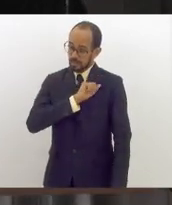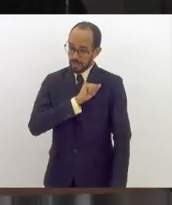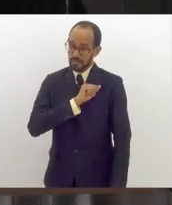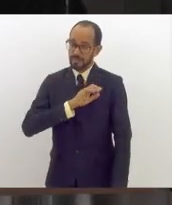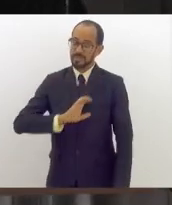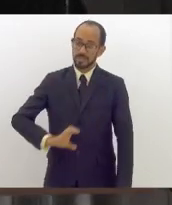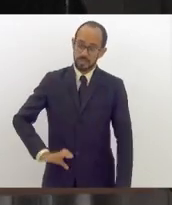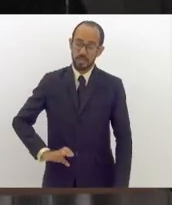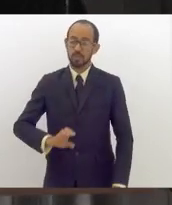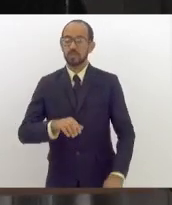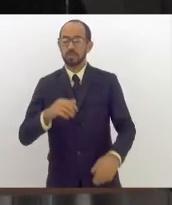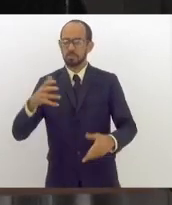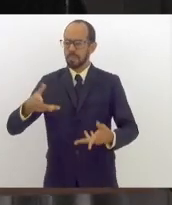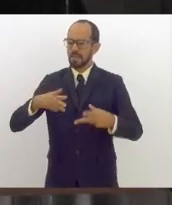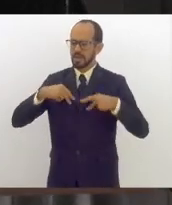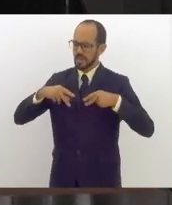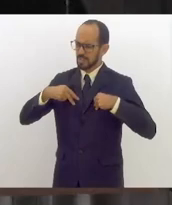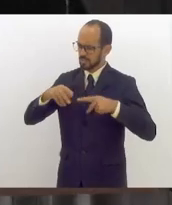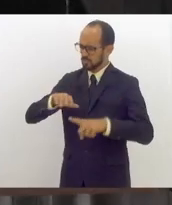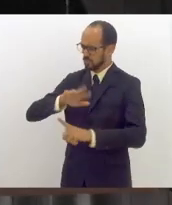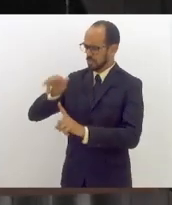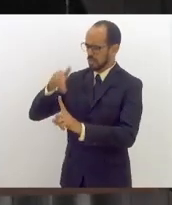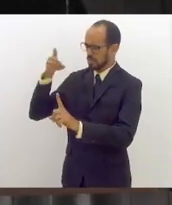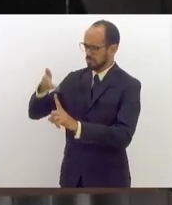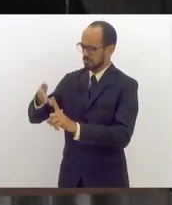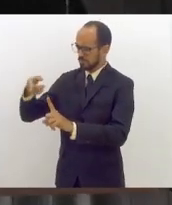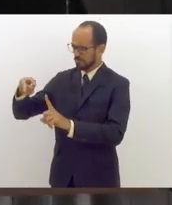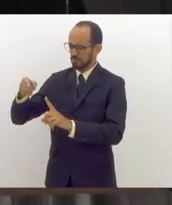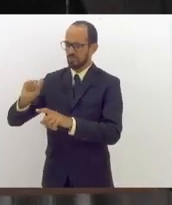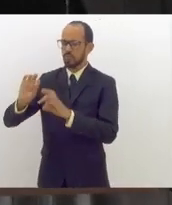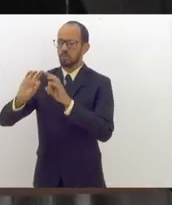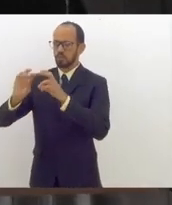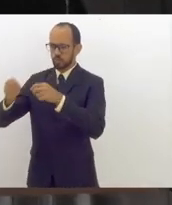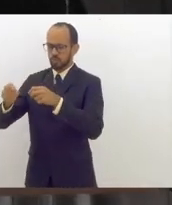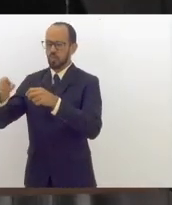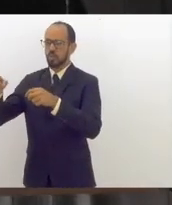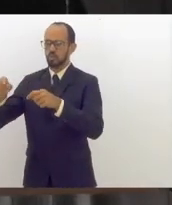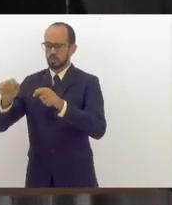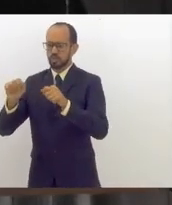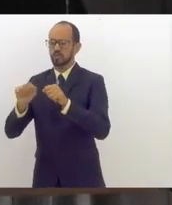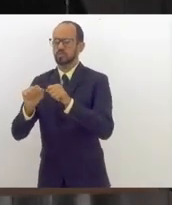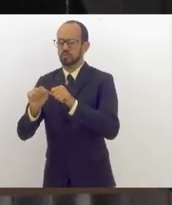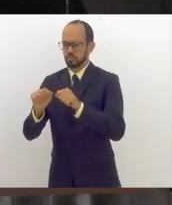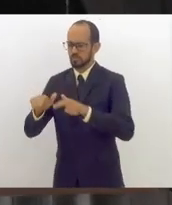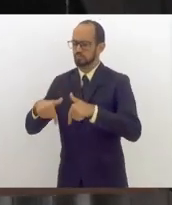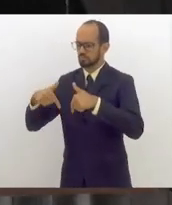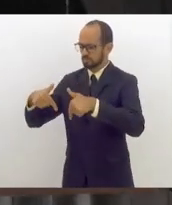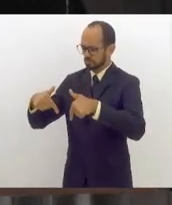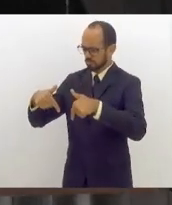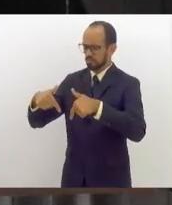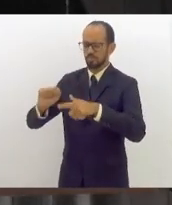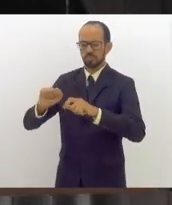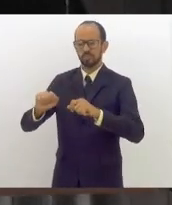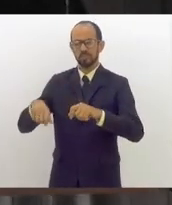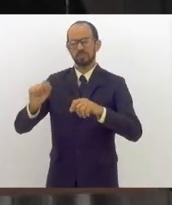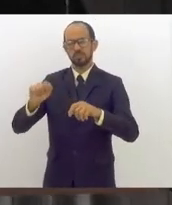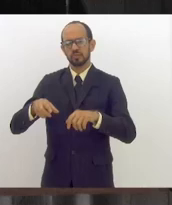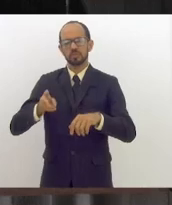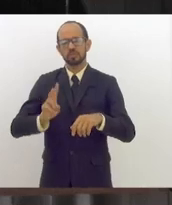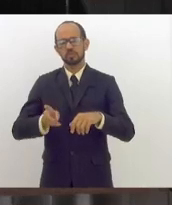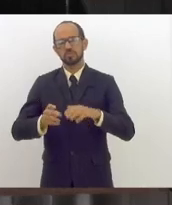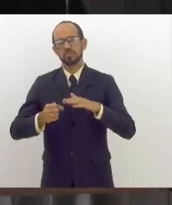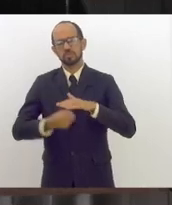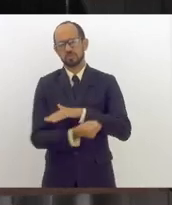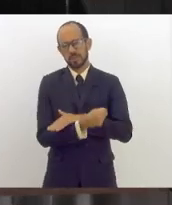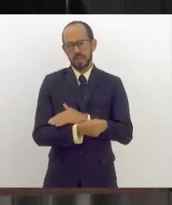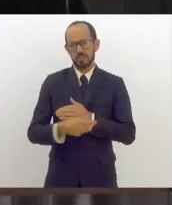o reconhecimento sempre da advocacia por todos os seus feitos à frente dos seus mandatos de